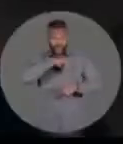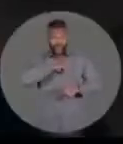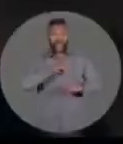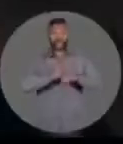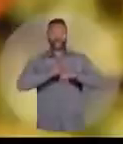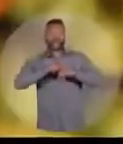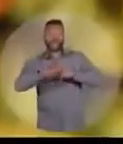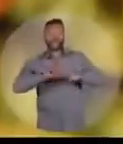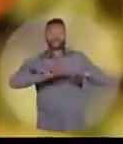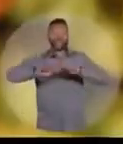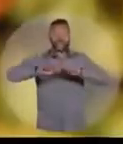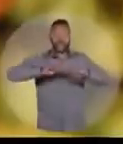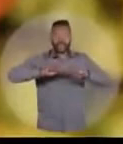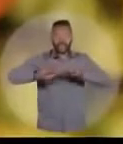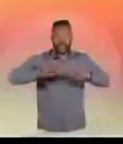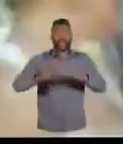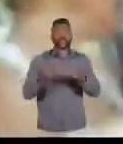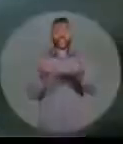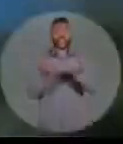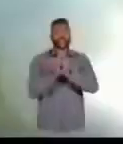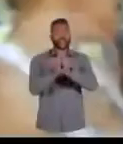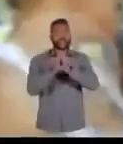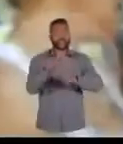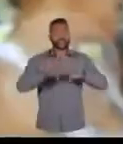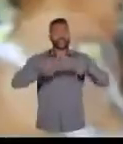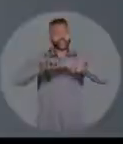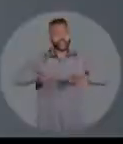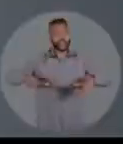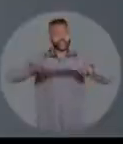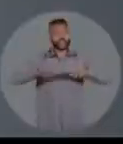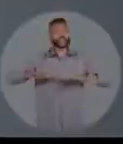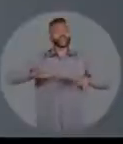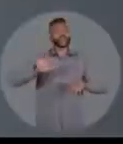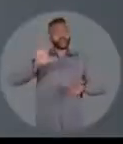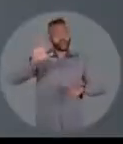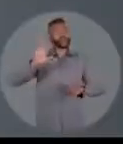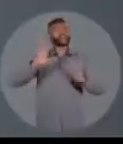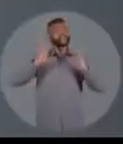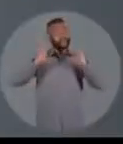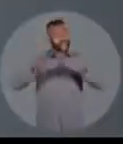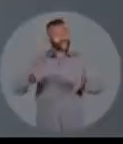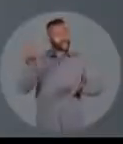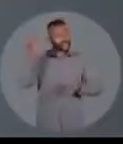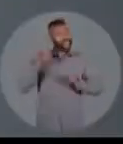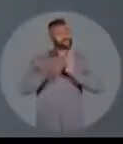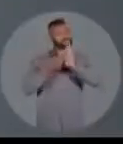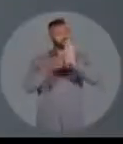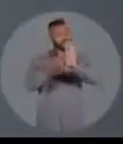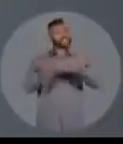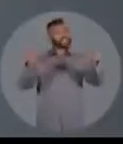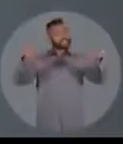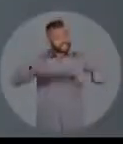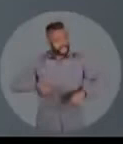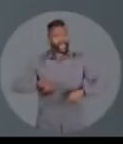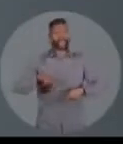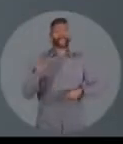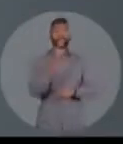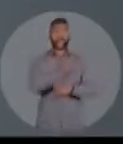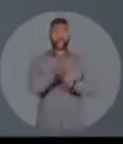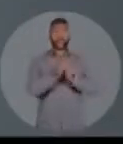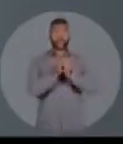salário, emprego, fazer o dinheiro circular na mão do povo. Lula já fez isso. Lula já provou que dá certo.